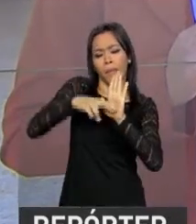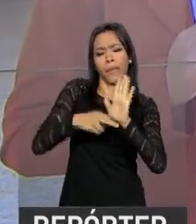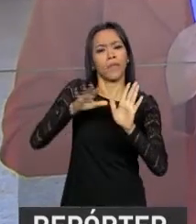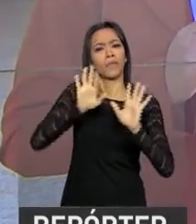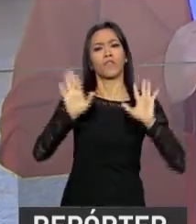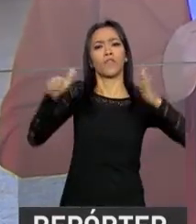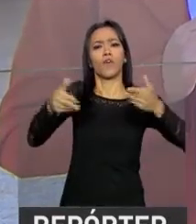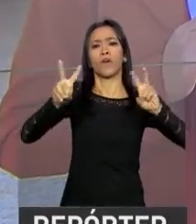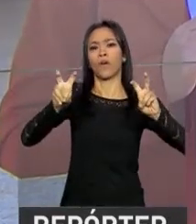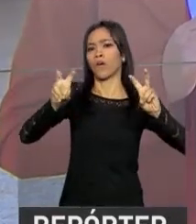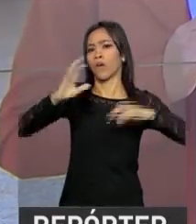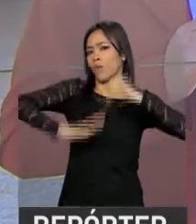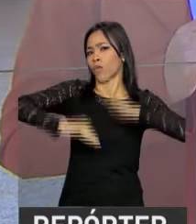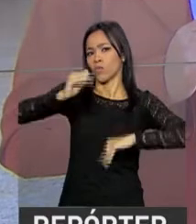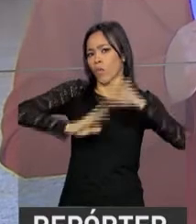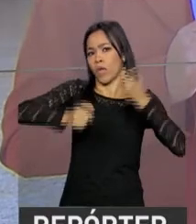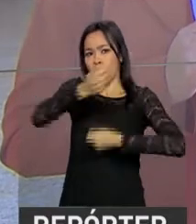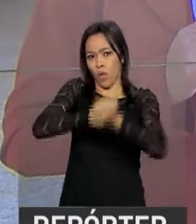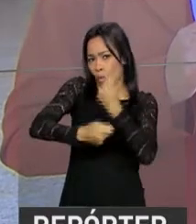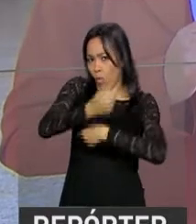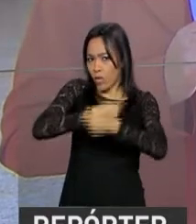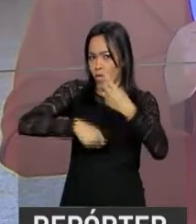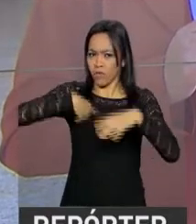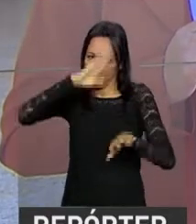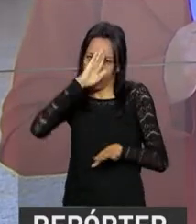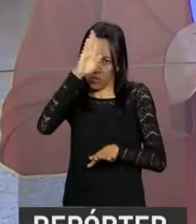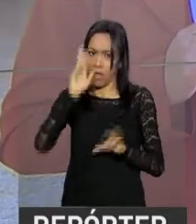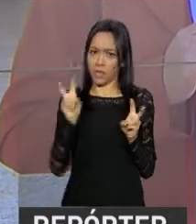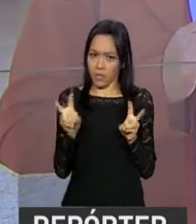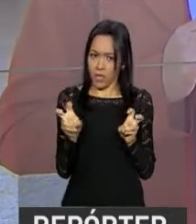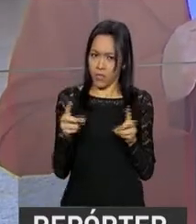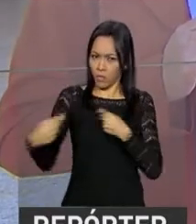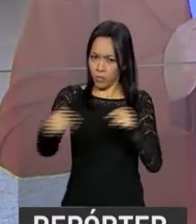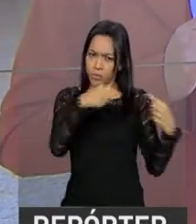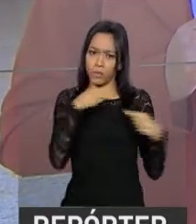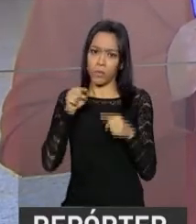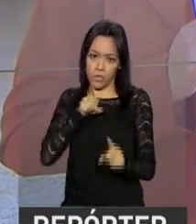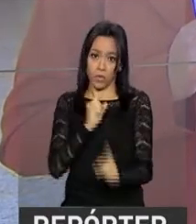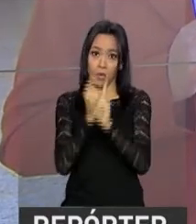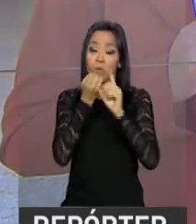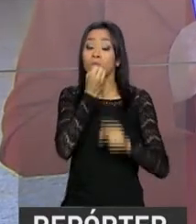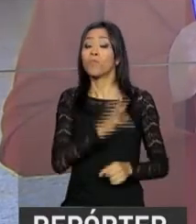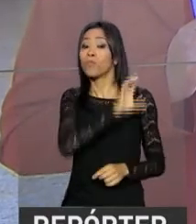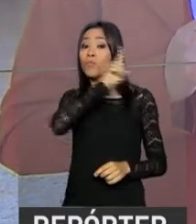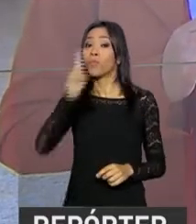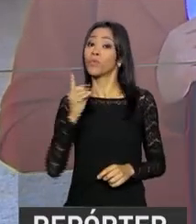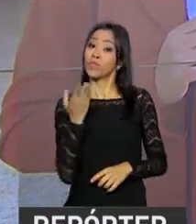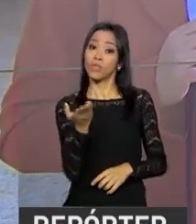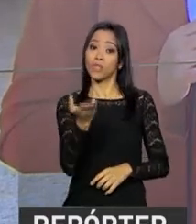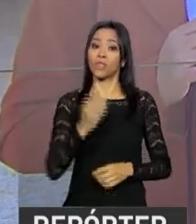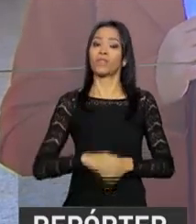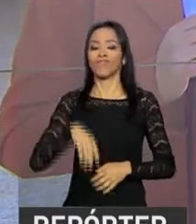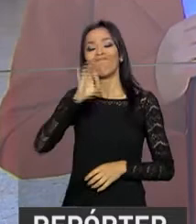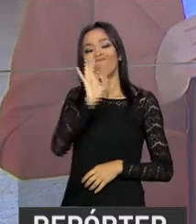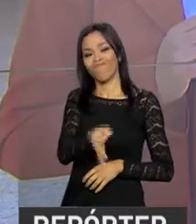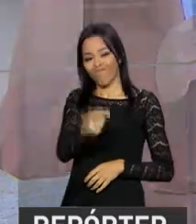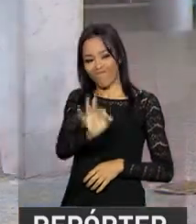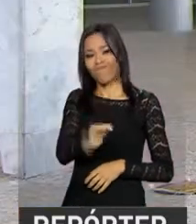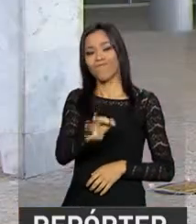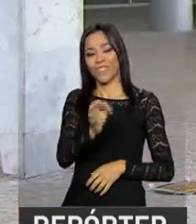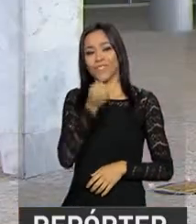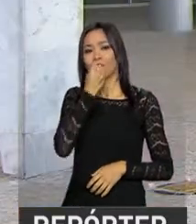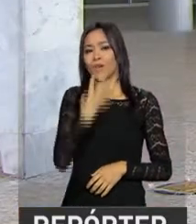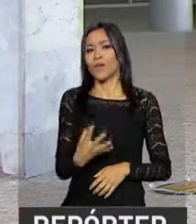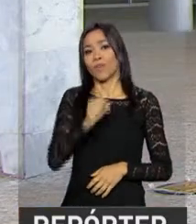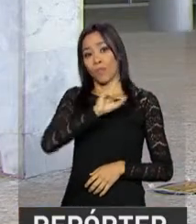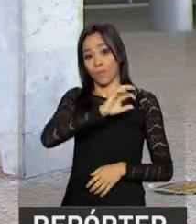principais e os principais assuntos debatidos neste encontro é bom dia exatamente josé luis bom